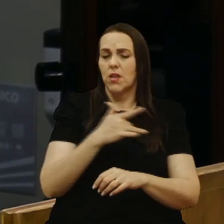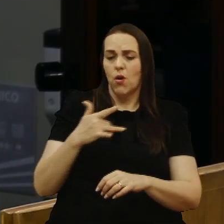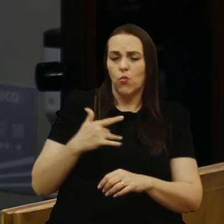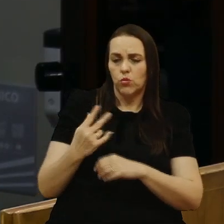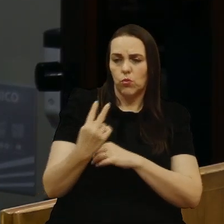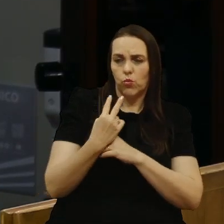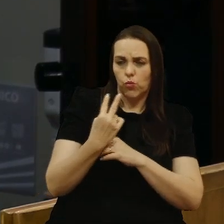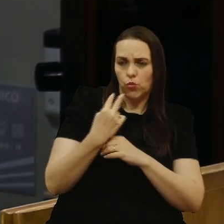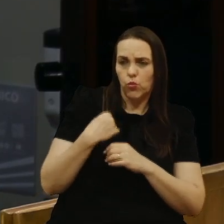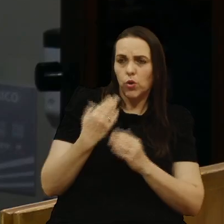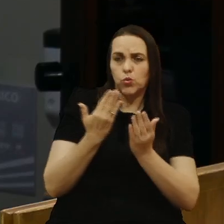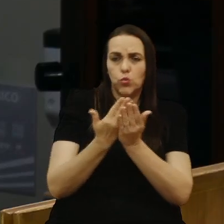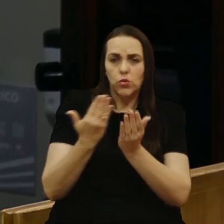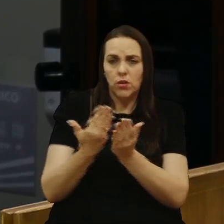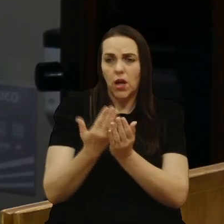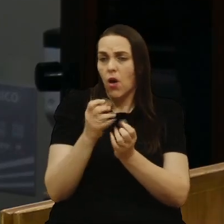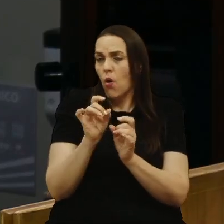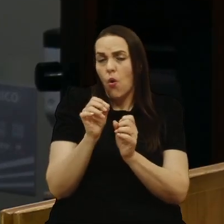ou simplesmente viver.